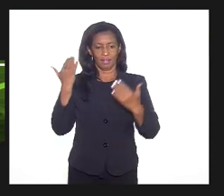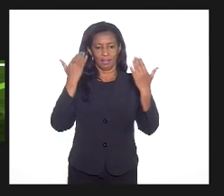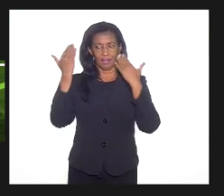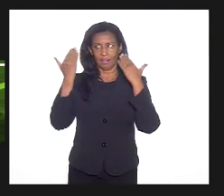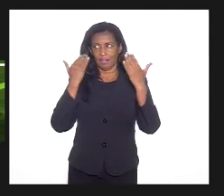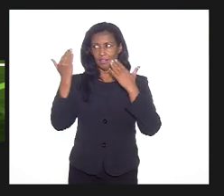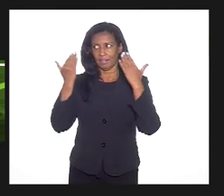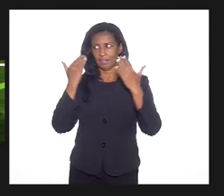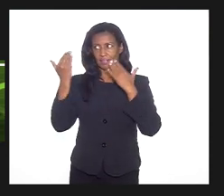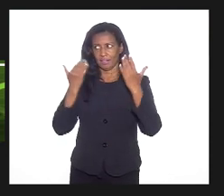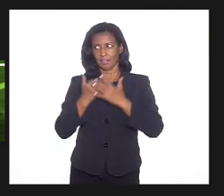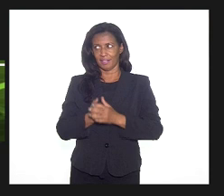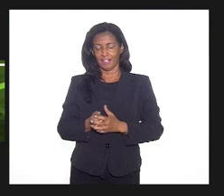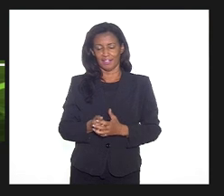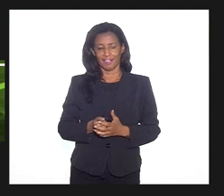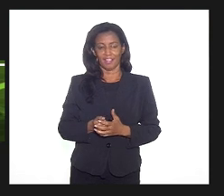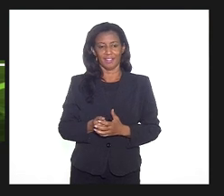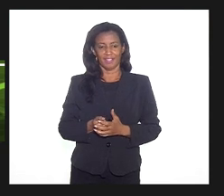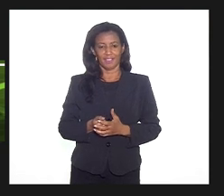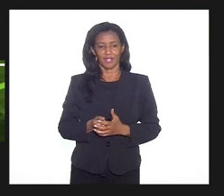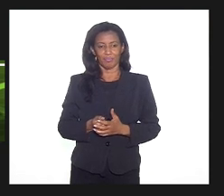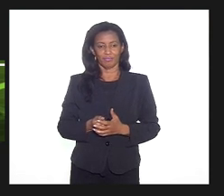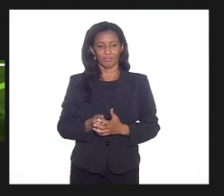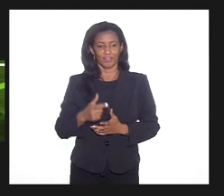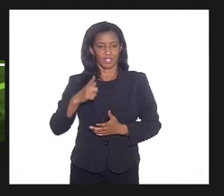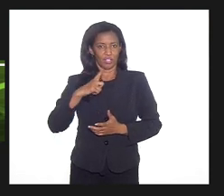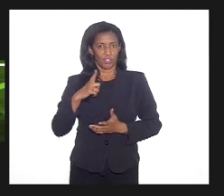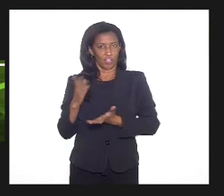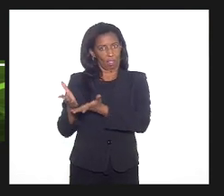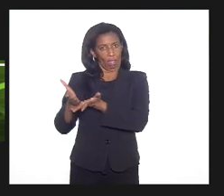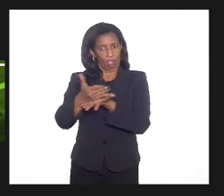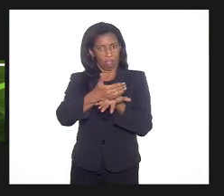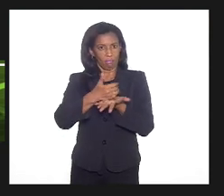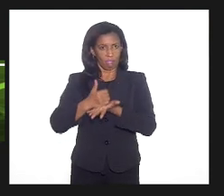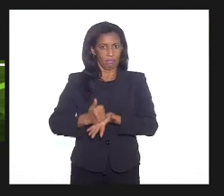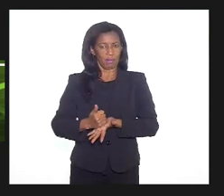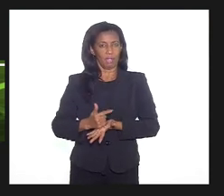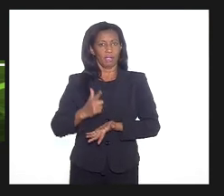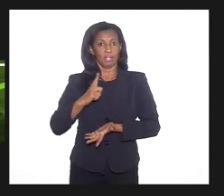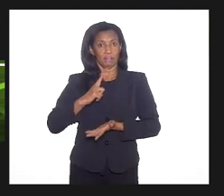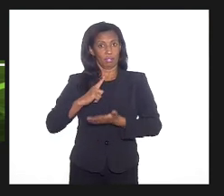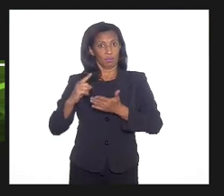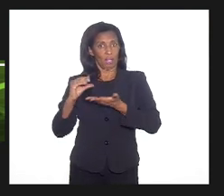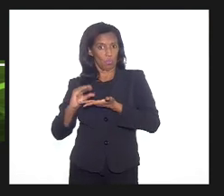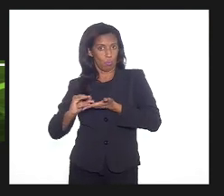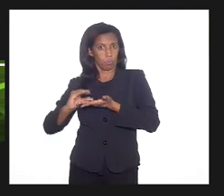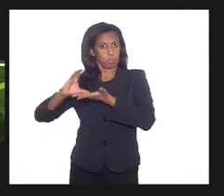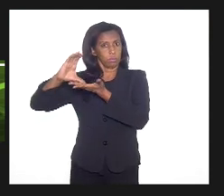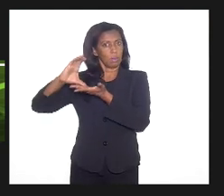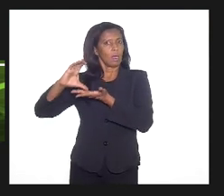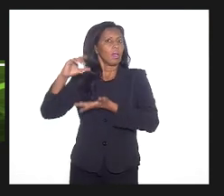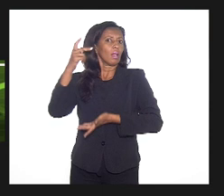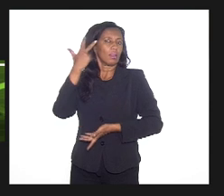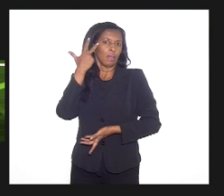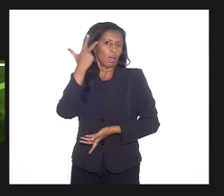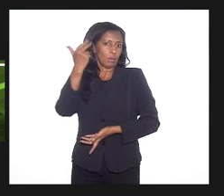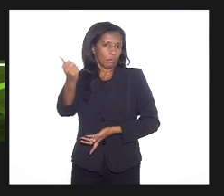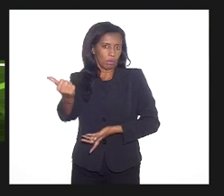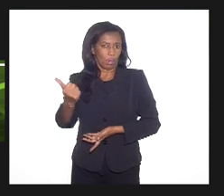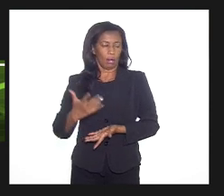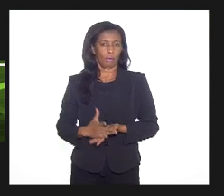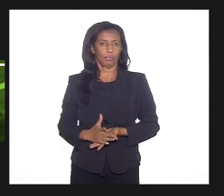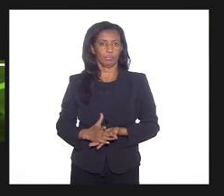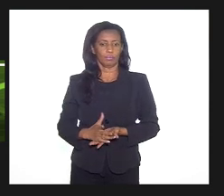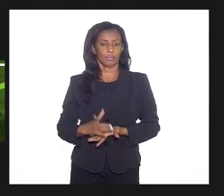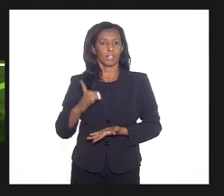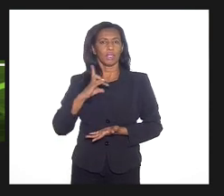relacionado ao volume de arrecadação. Então, existe um acréscimo natural, e também existiu